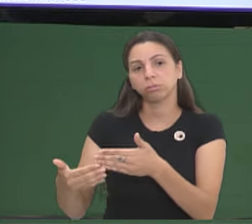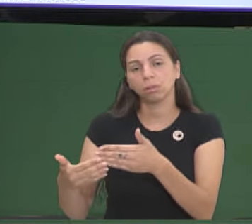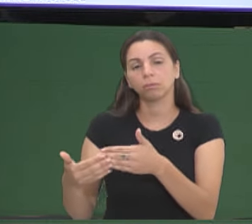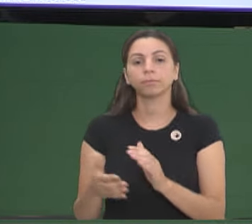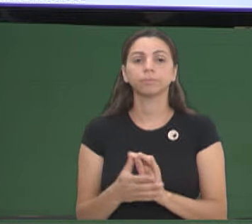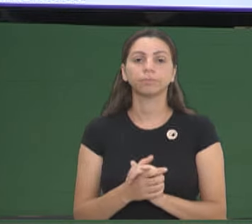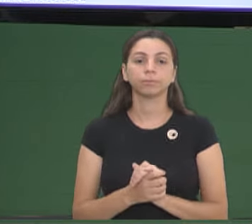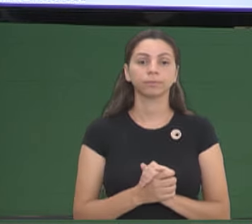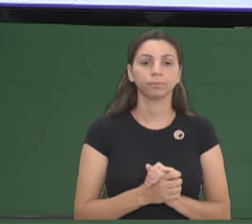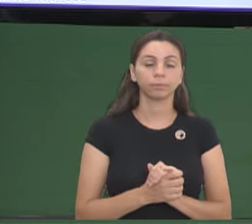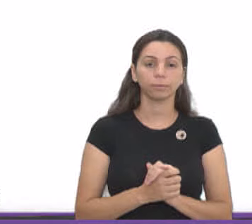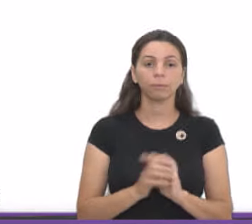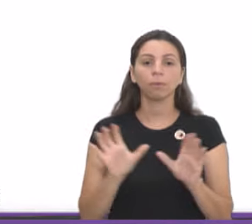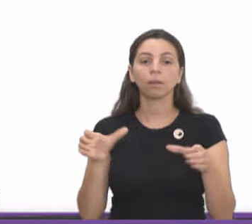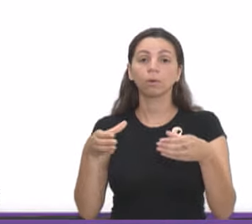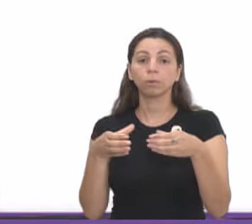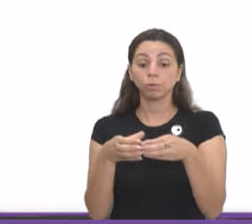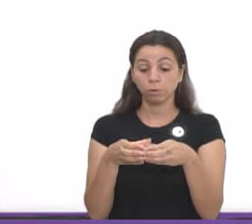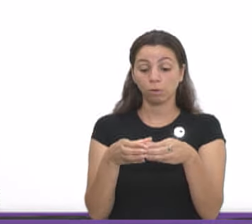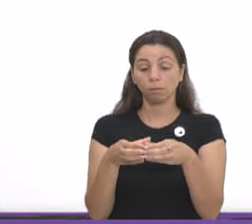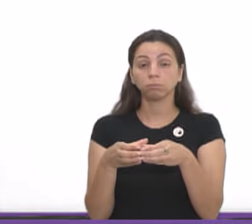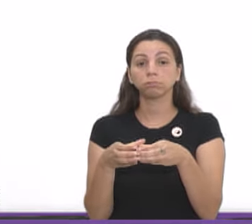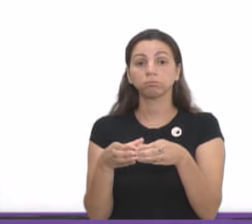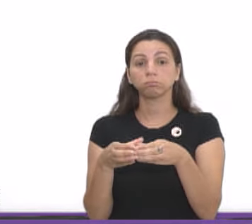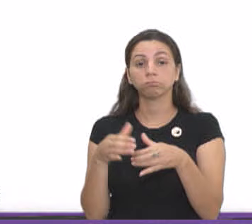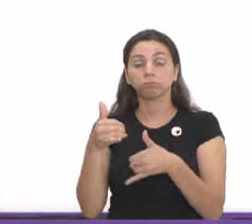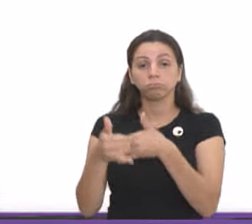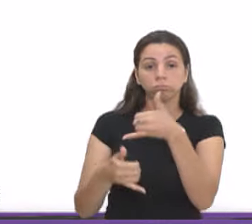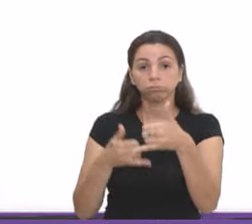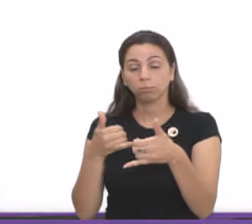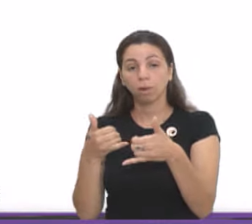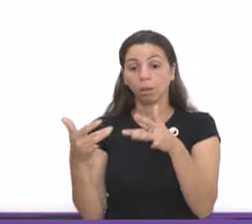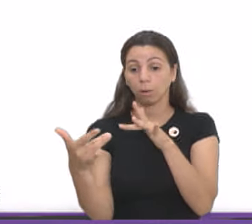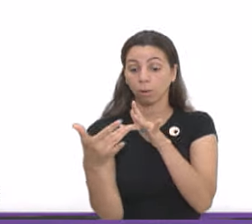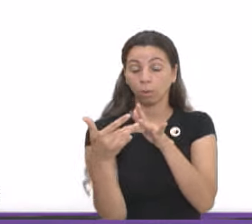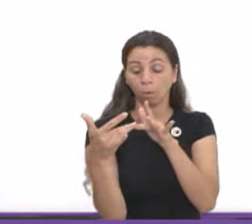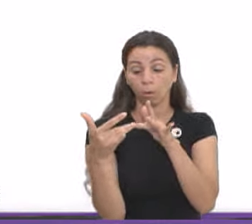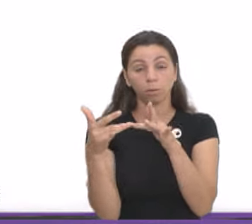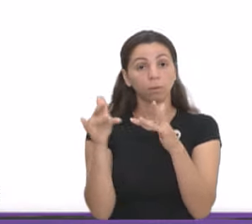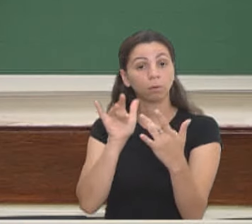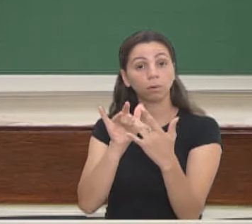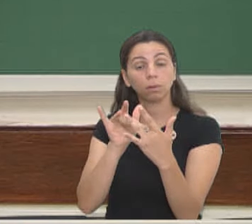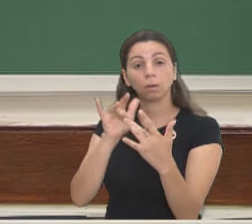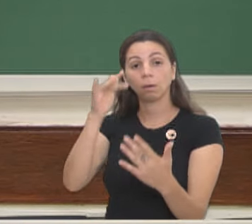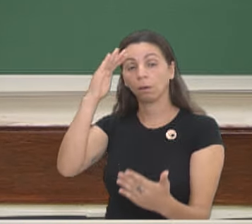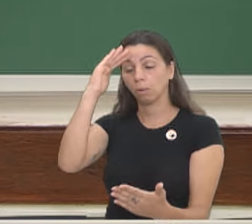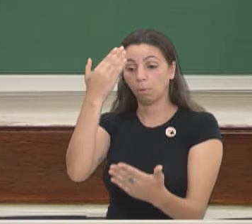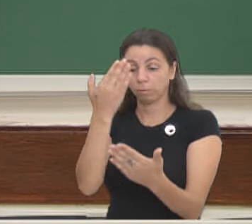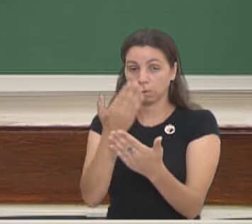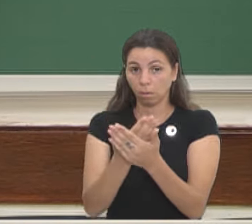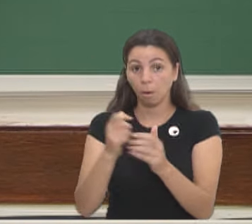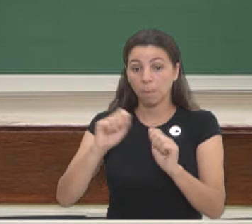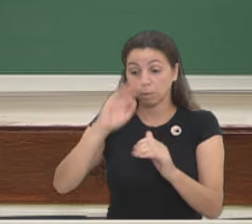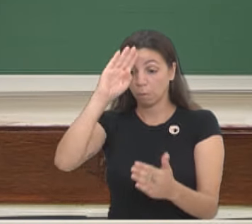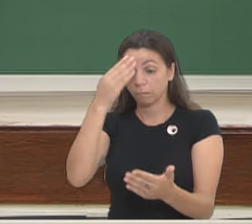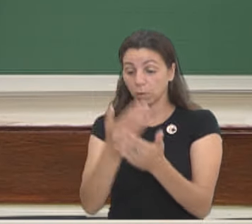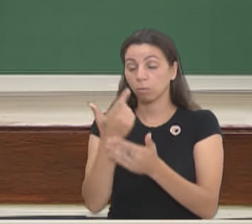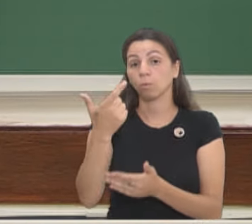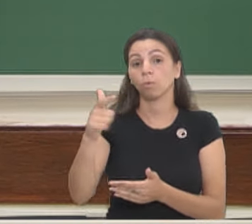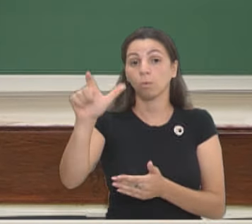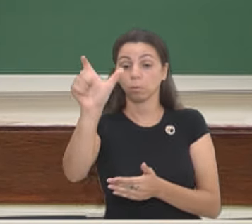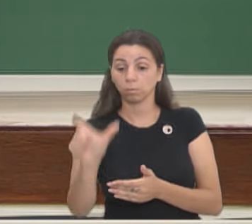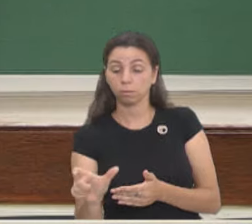de jogo. Os jogos de toque e confiança, aqueles que a gente precisa confiar no outro, né? Que a gente viu.